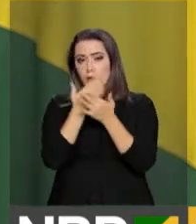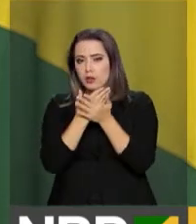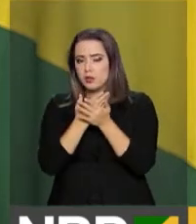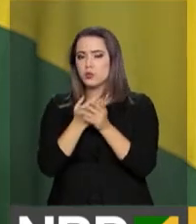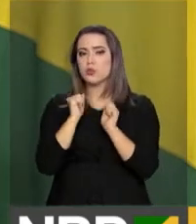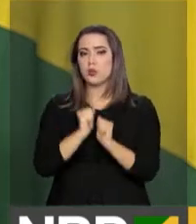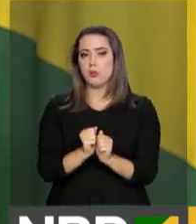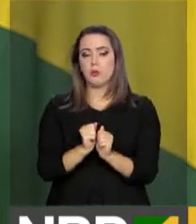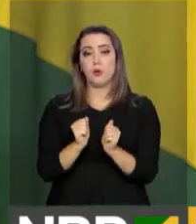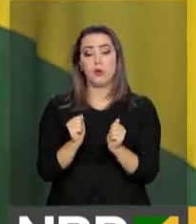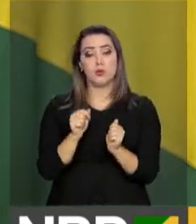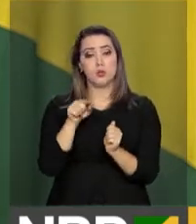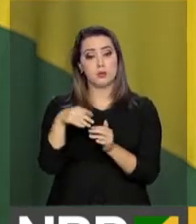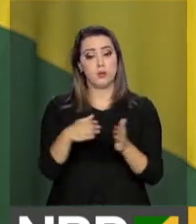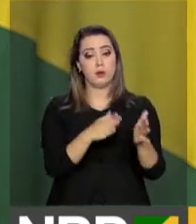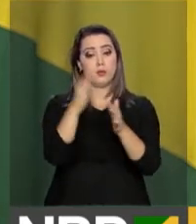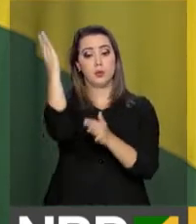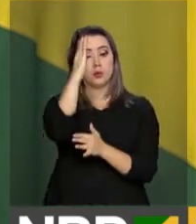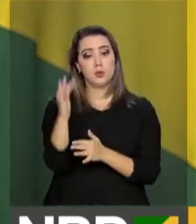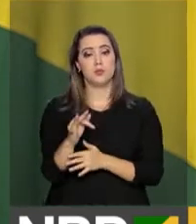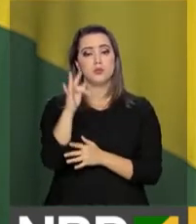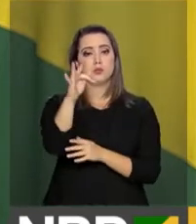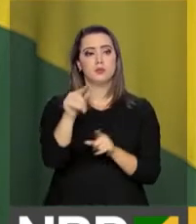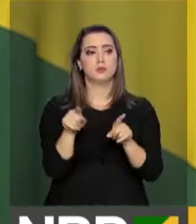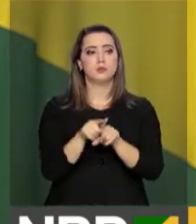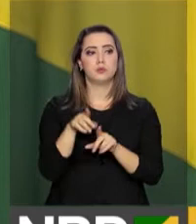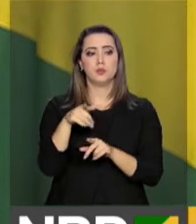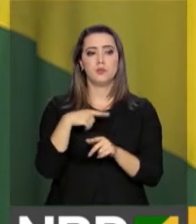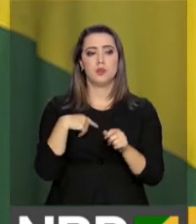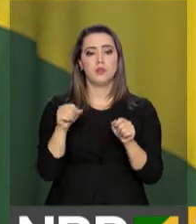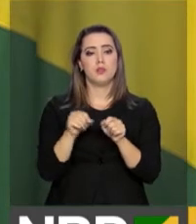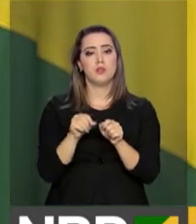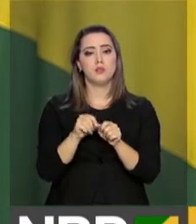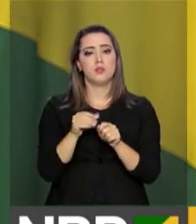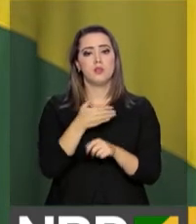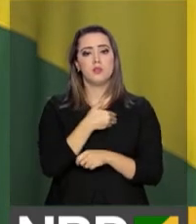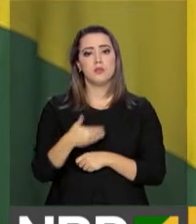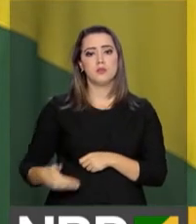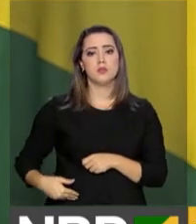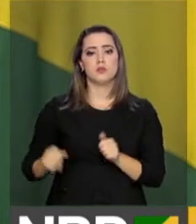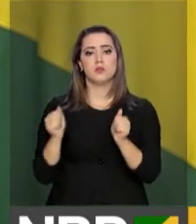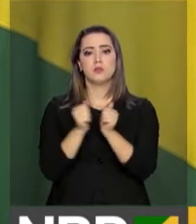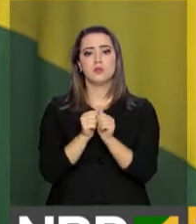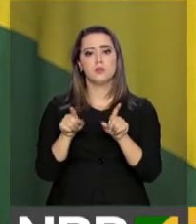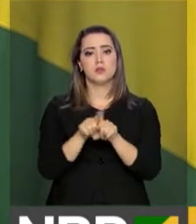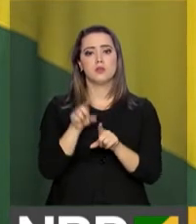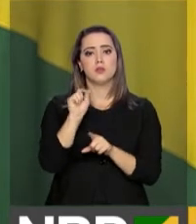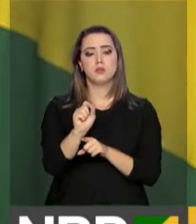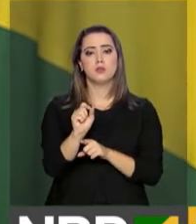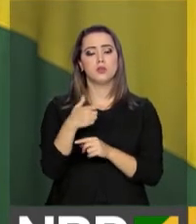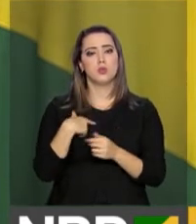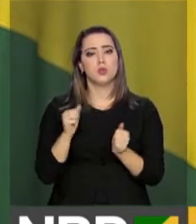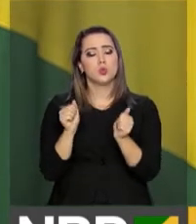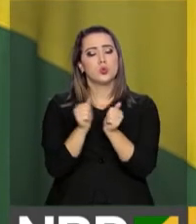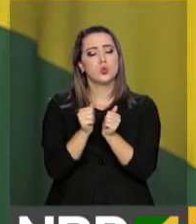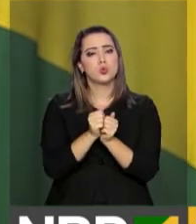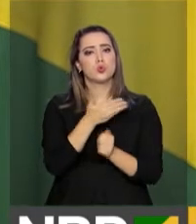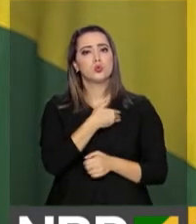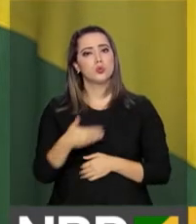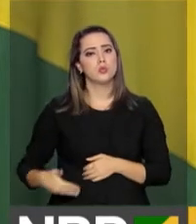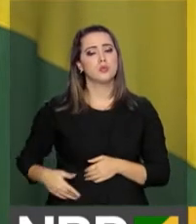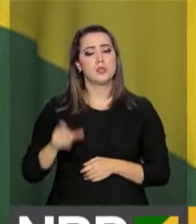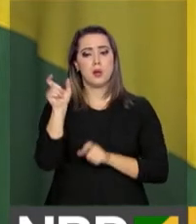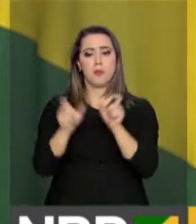mas eu fiz um governo que é atento à realidade constitucional brasileira ou seja quem governa